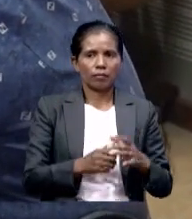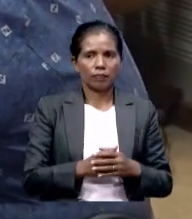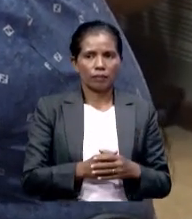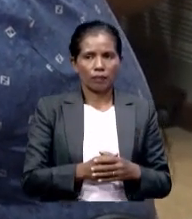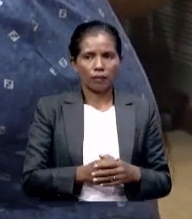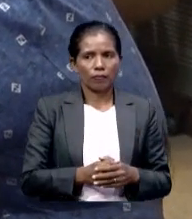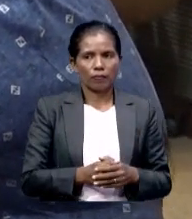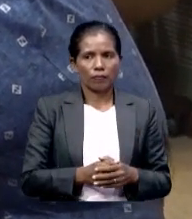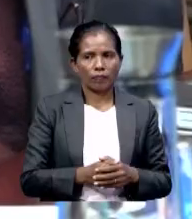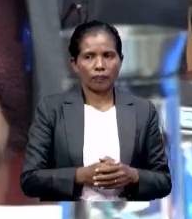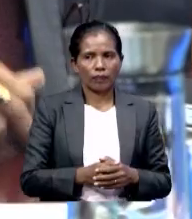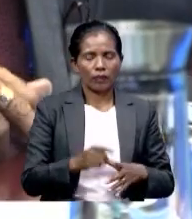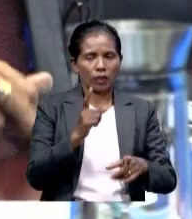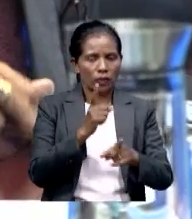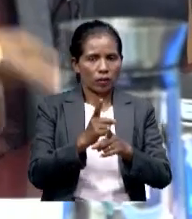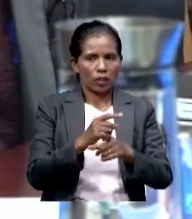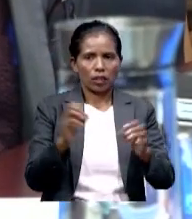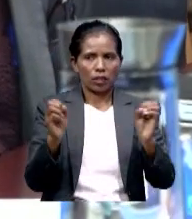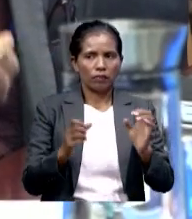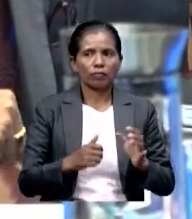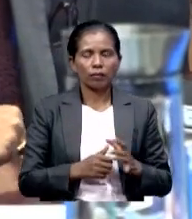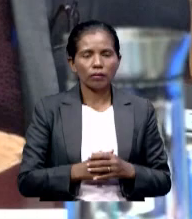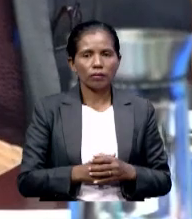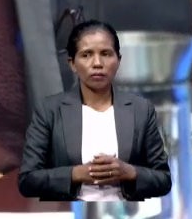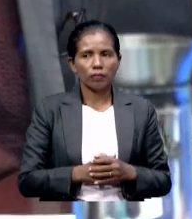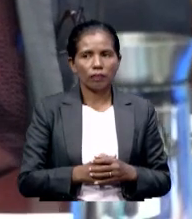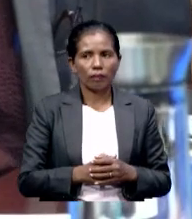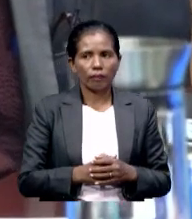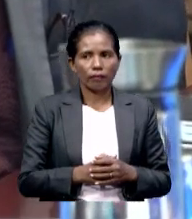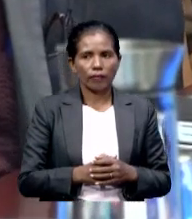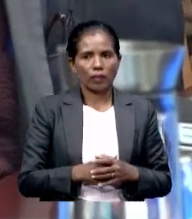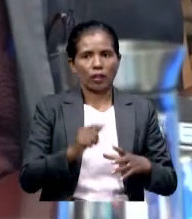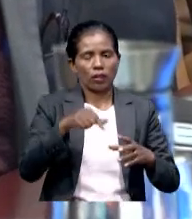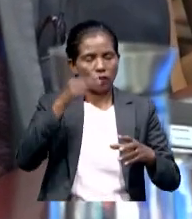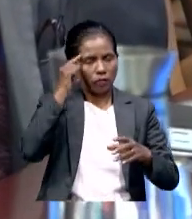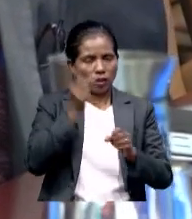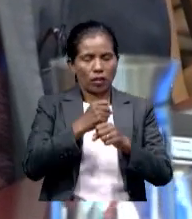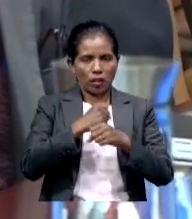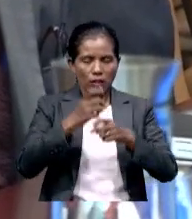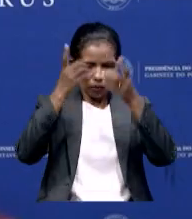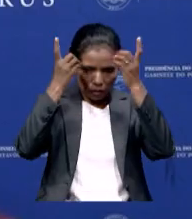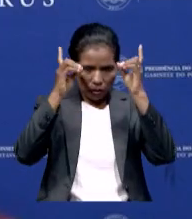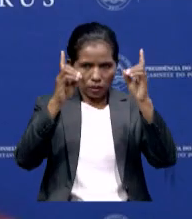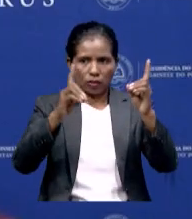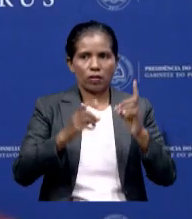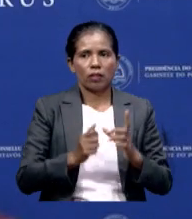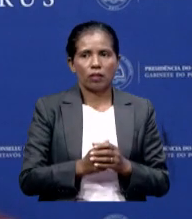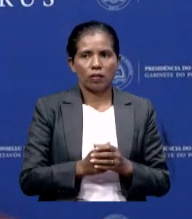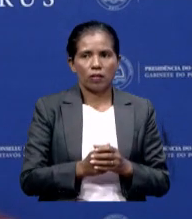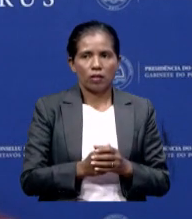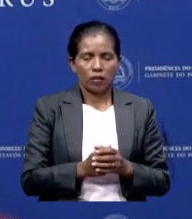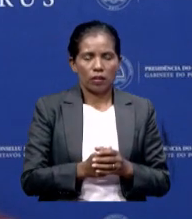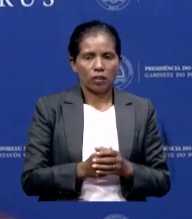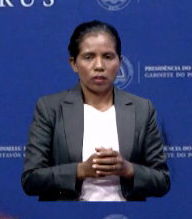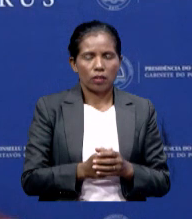target que lá é. Ninguém intenção se nem, mas que governo não halo decisão que tá. Intenção governo